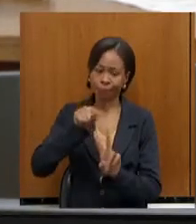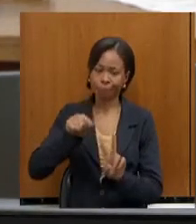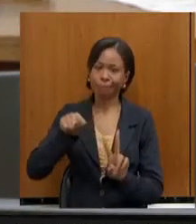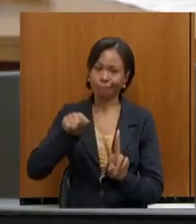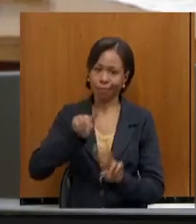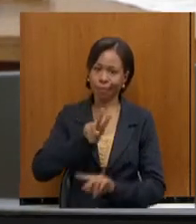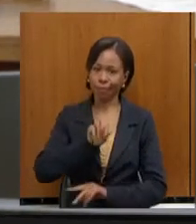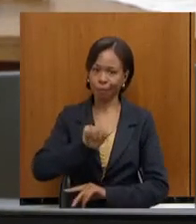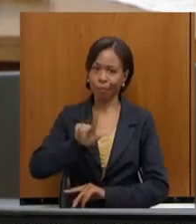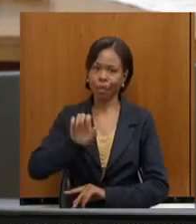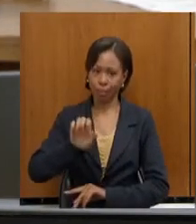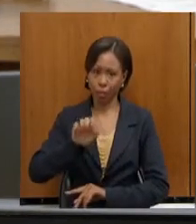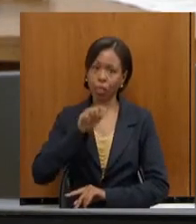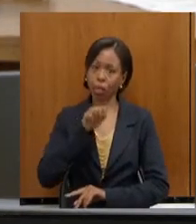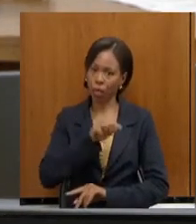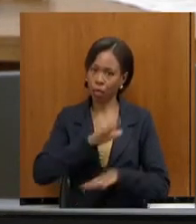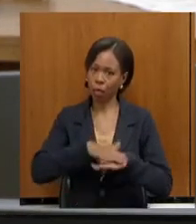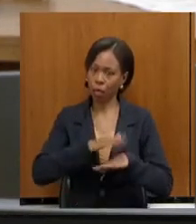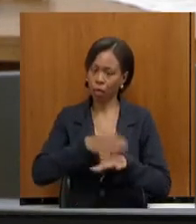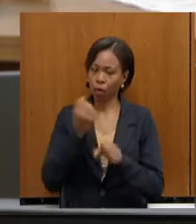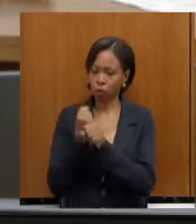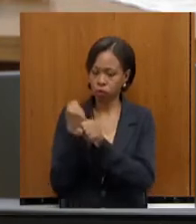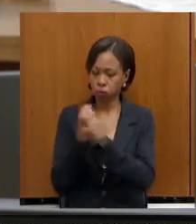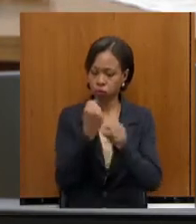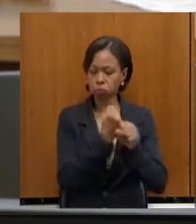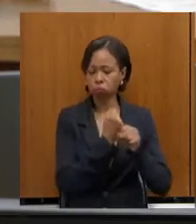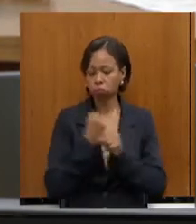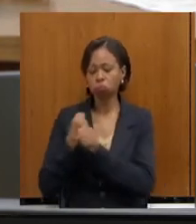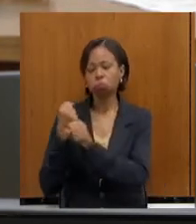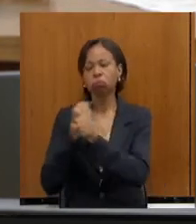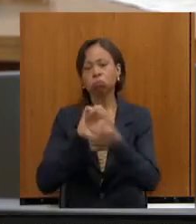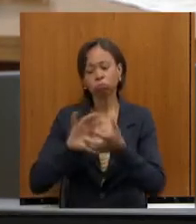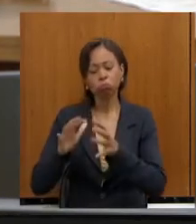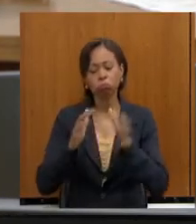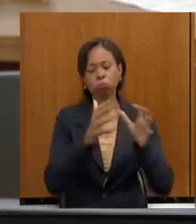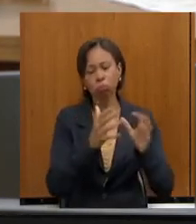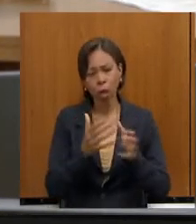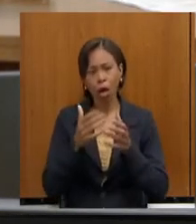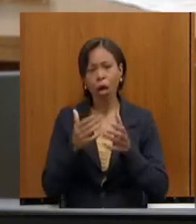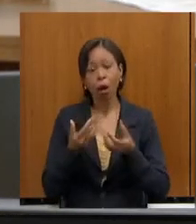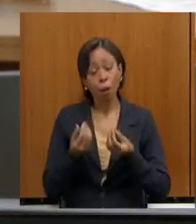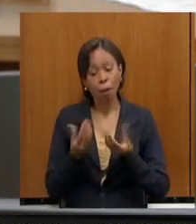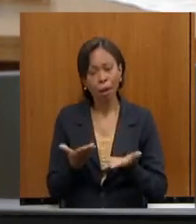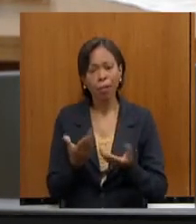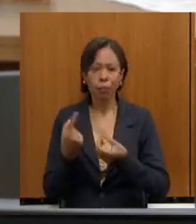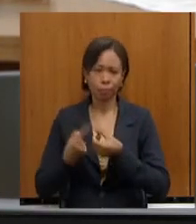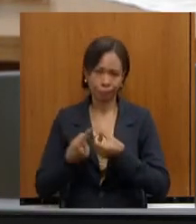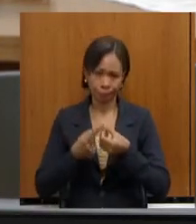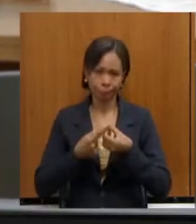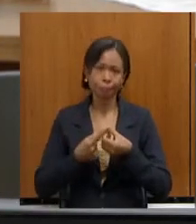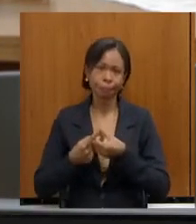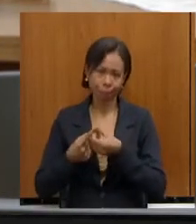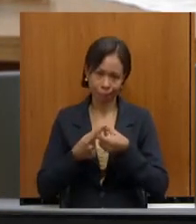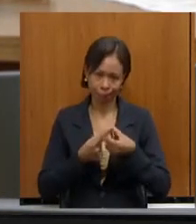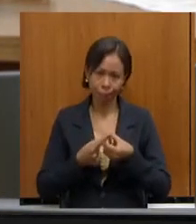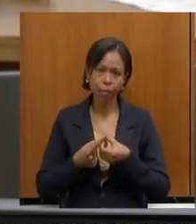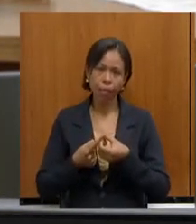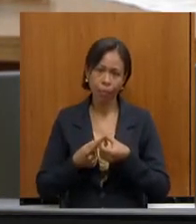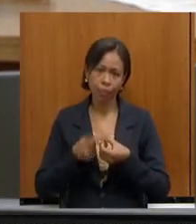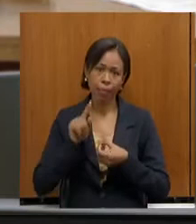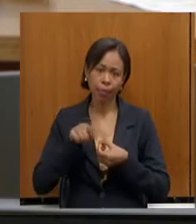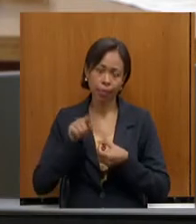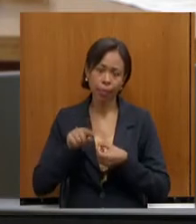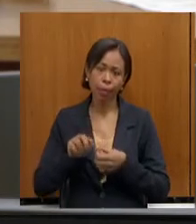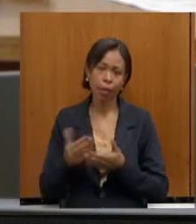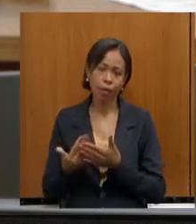realizará as obras e entregar a essas obras aos municípios que são os detentores da prestação